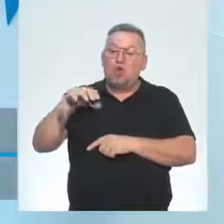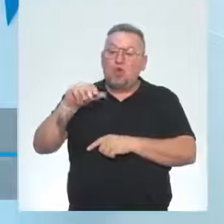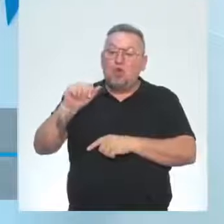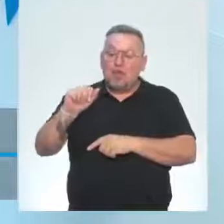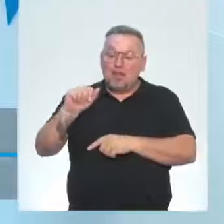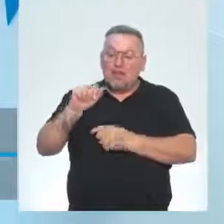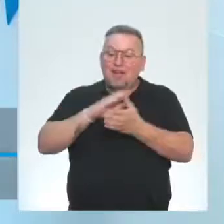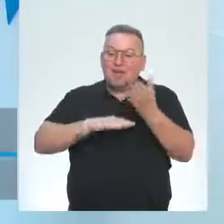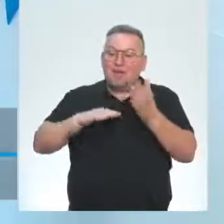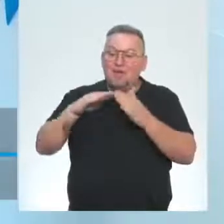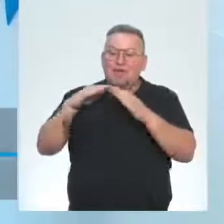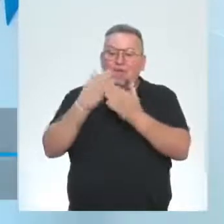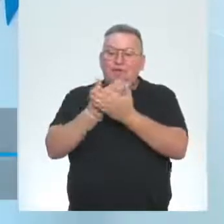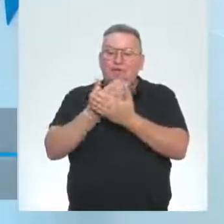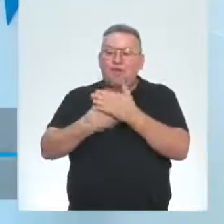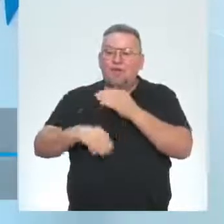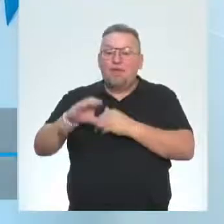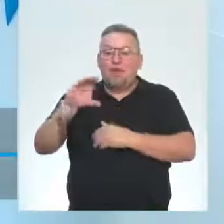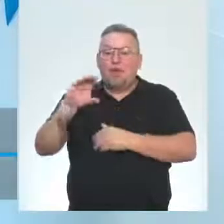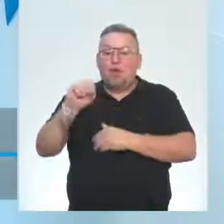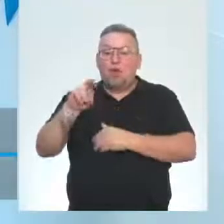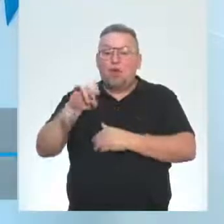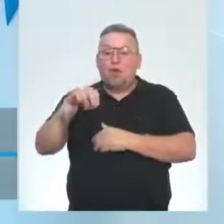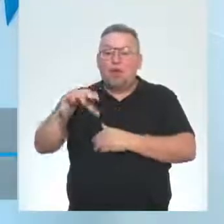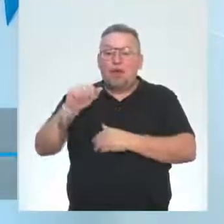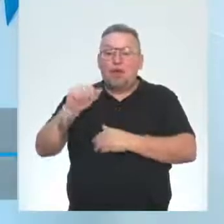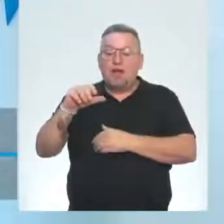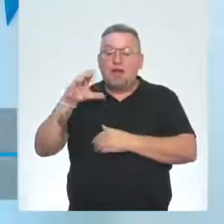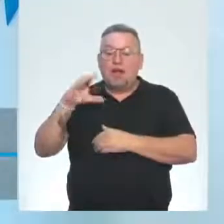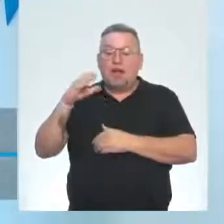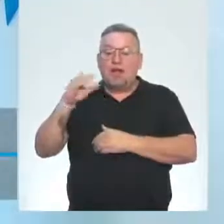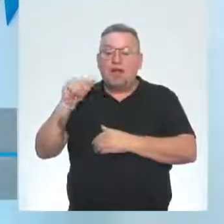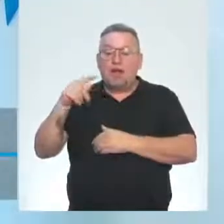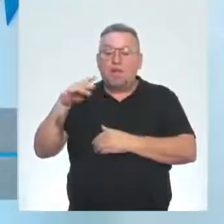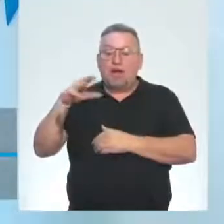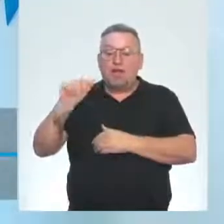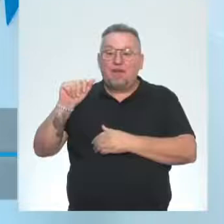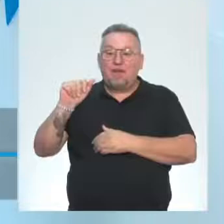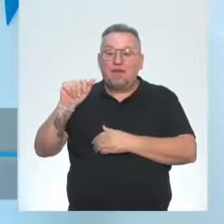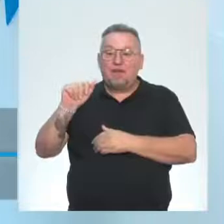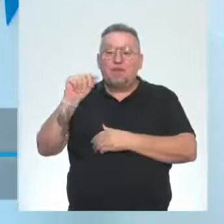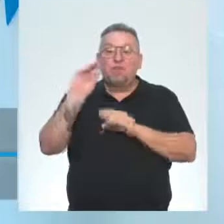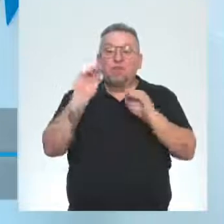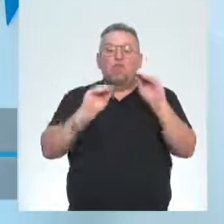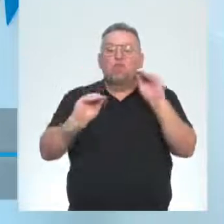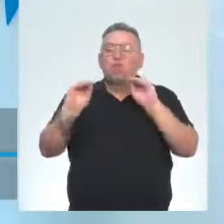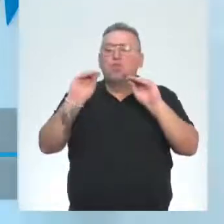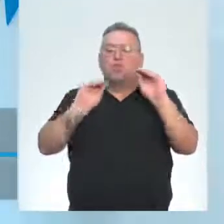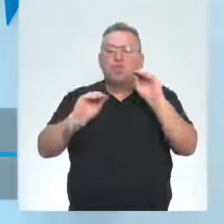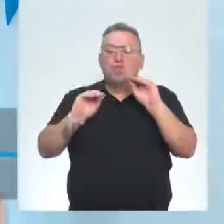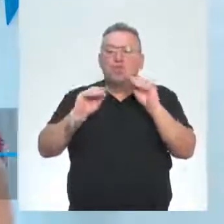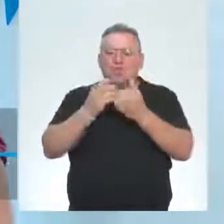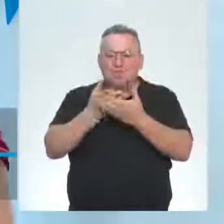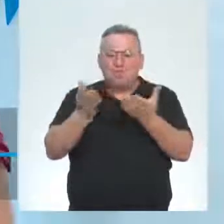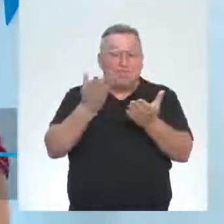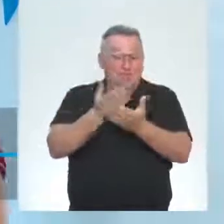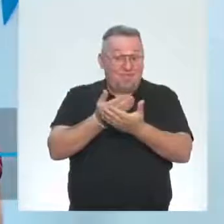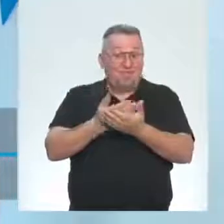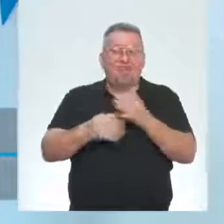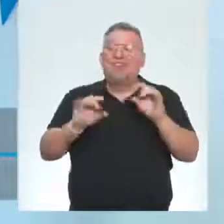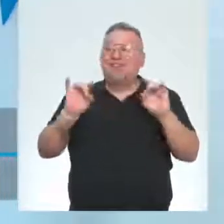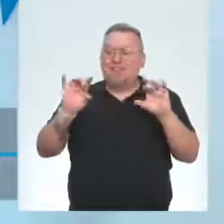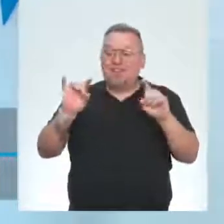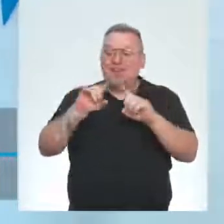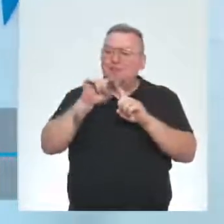da Escola Corina Caçapava Bart. Um grande beijo, um beijo no coração de todos vocês. E essa aula vai ser especial porque